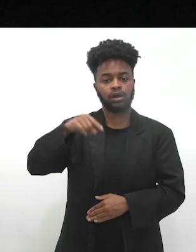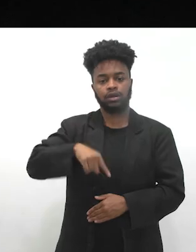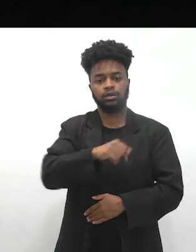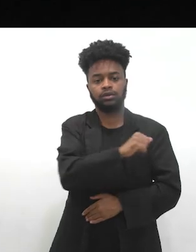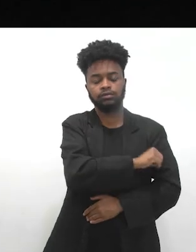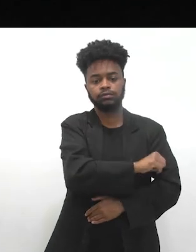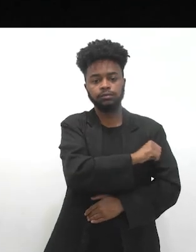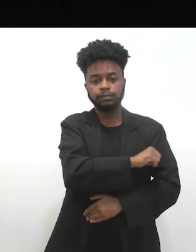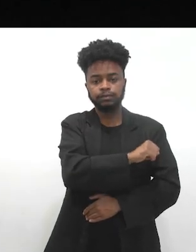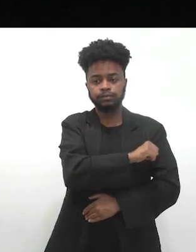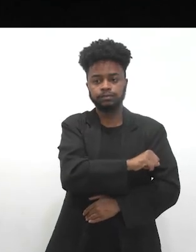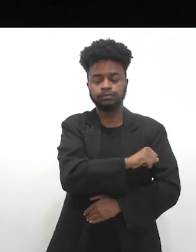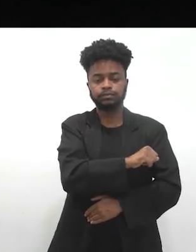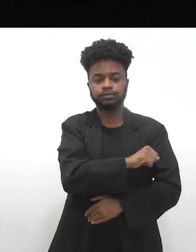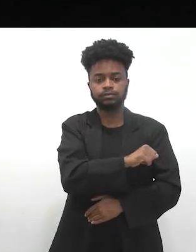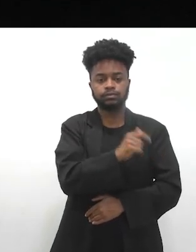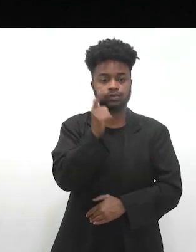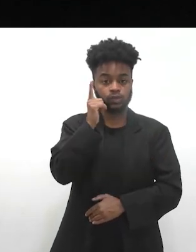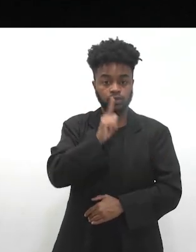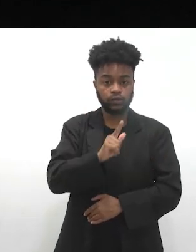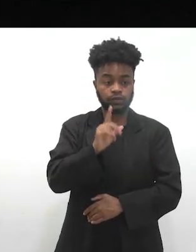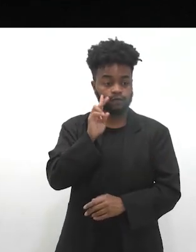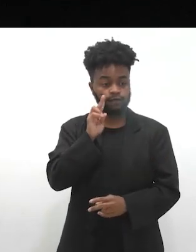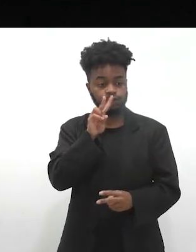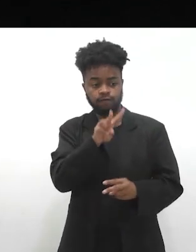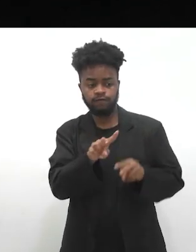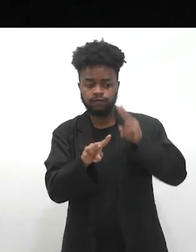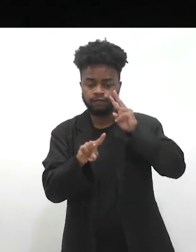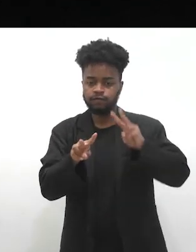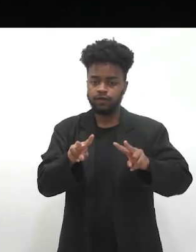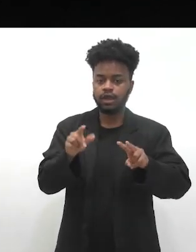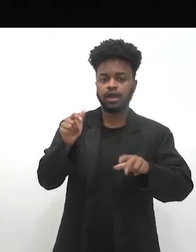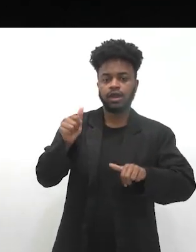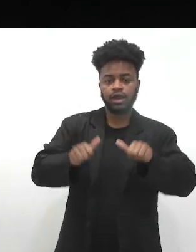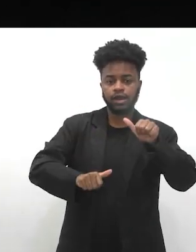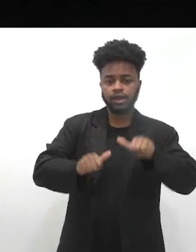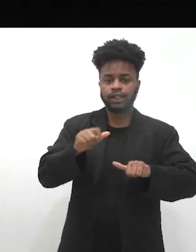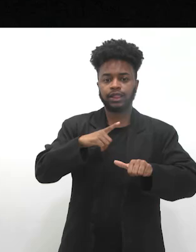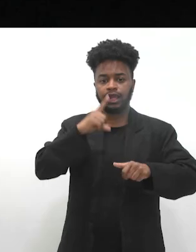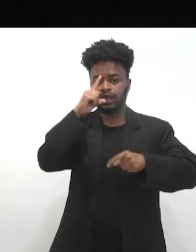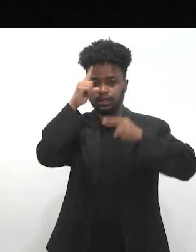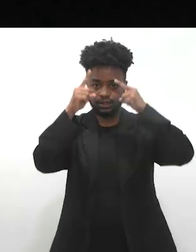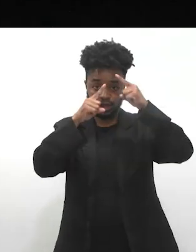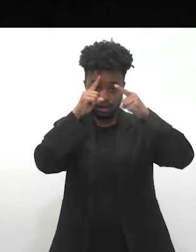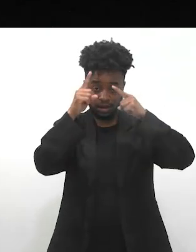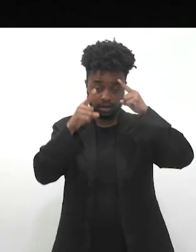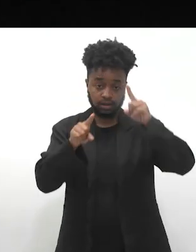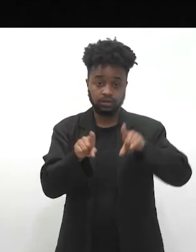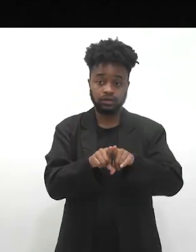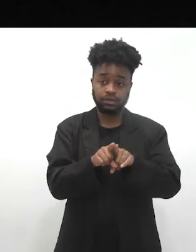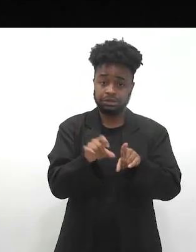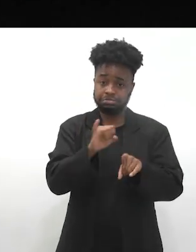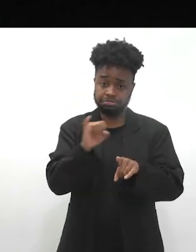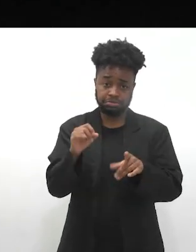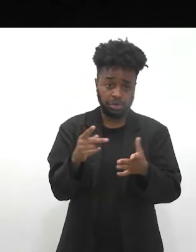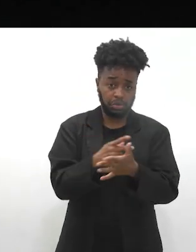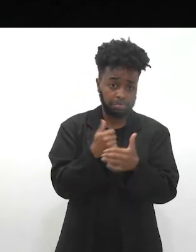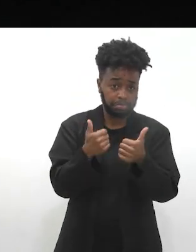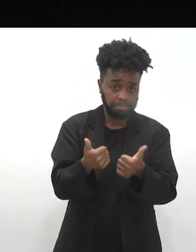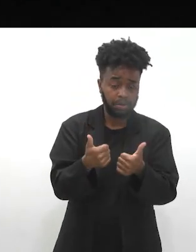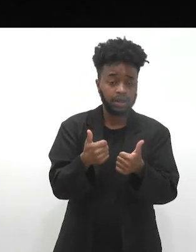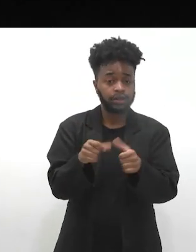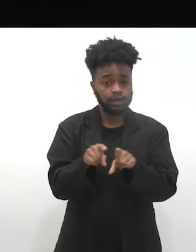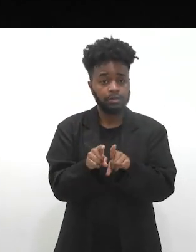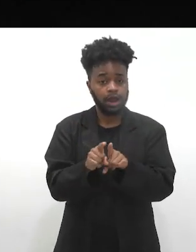para o Estado do Rio de Janeiro possam olhar, possam tirar ideias e, se for o caso,